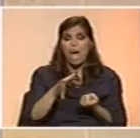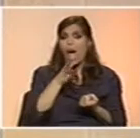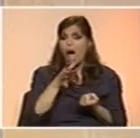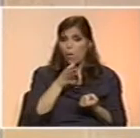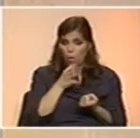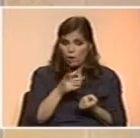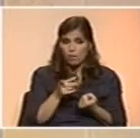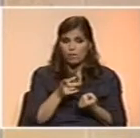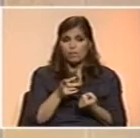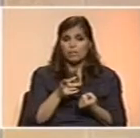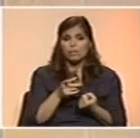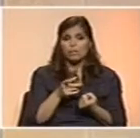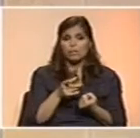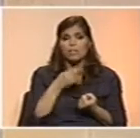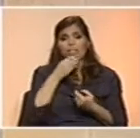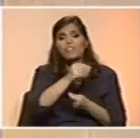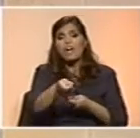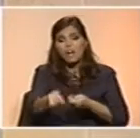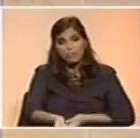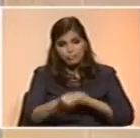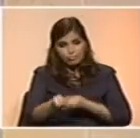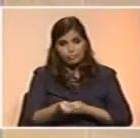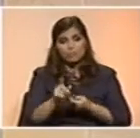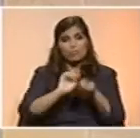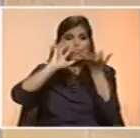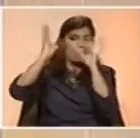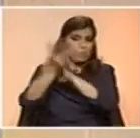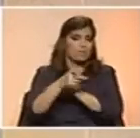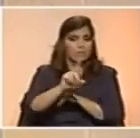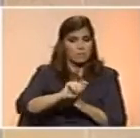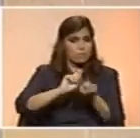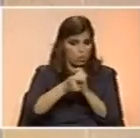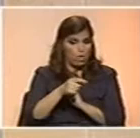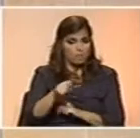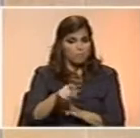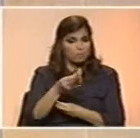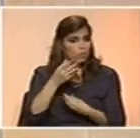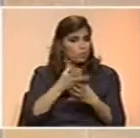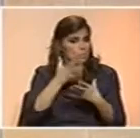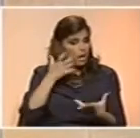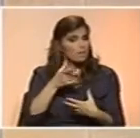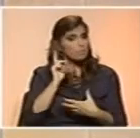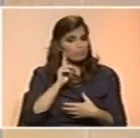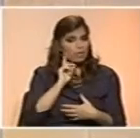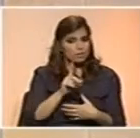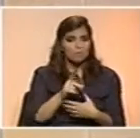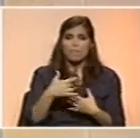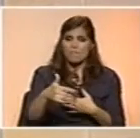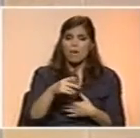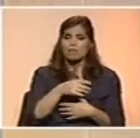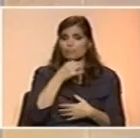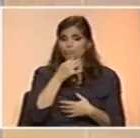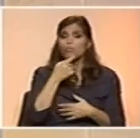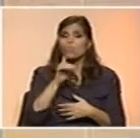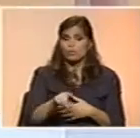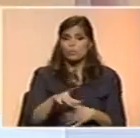água, da utilização do solo, e lá está, das alterações climáticas, sem dúvida, são portanto, um grande impacto ambiental. Grande. Já vamos regressar. Os